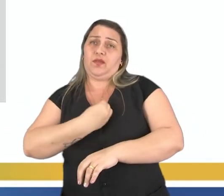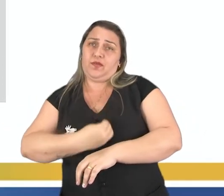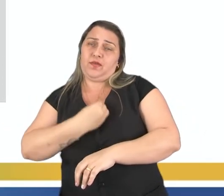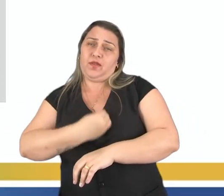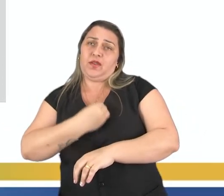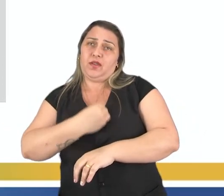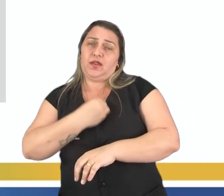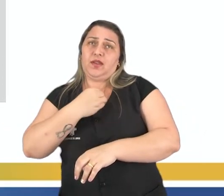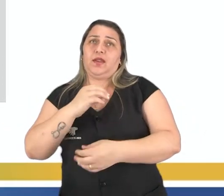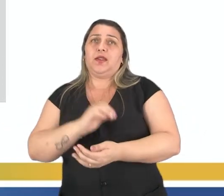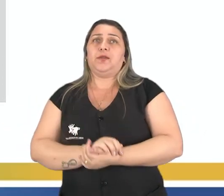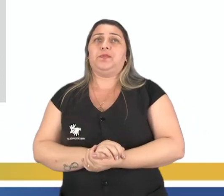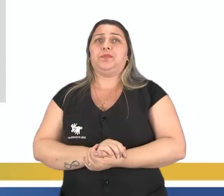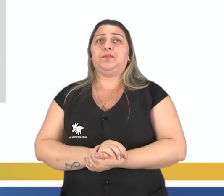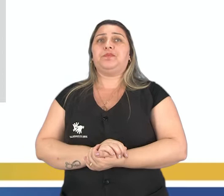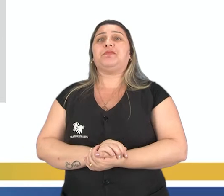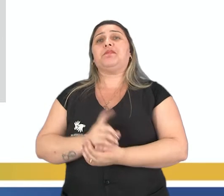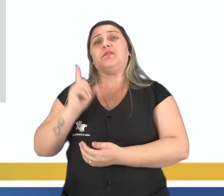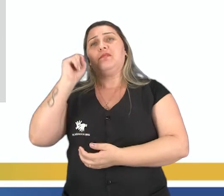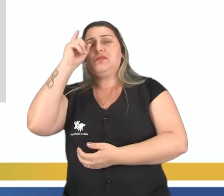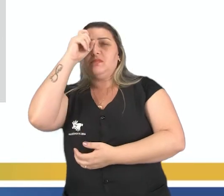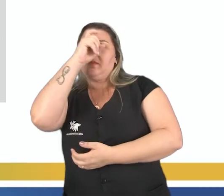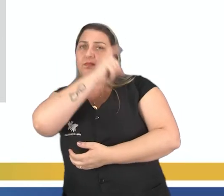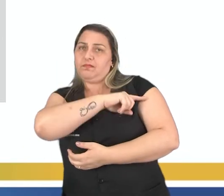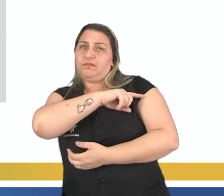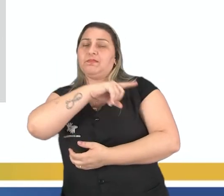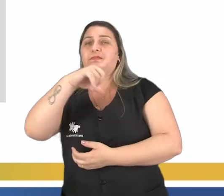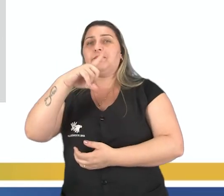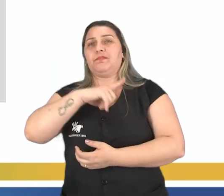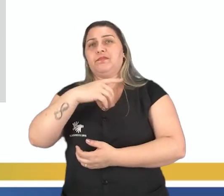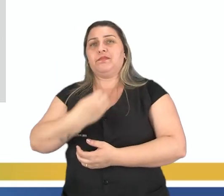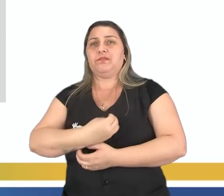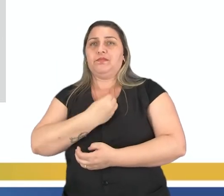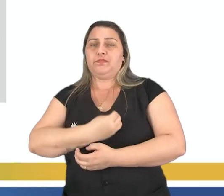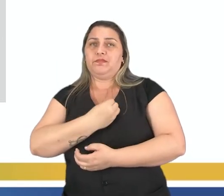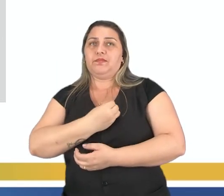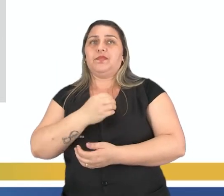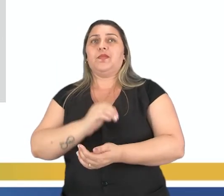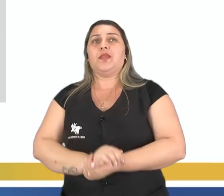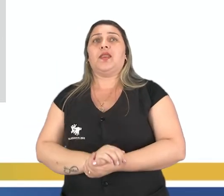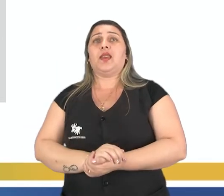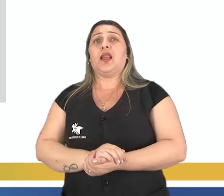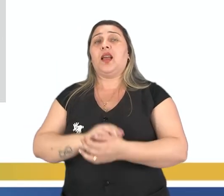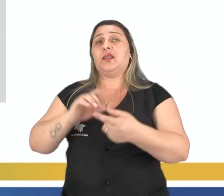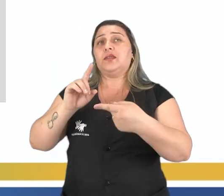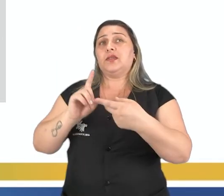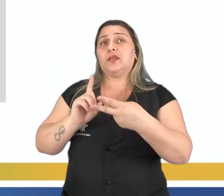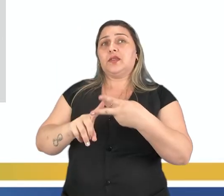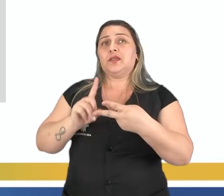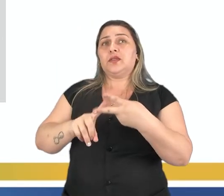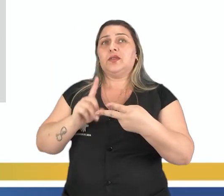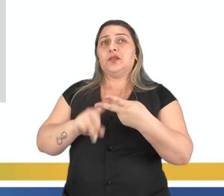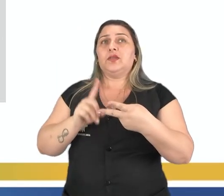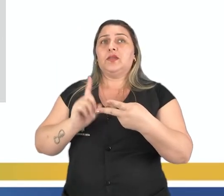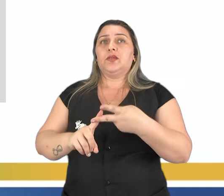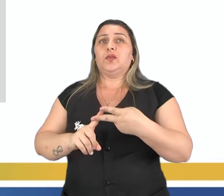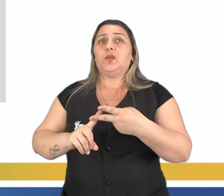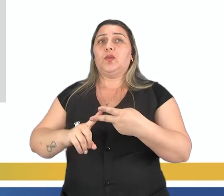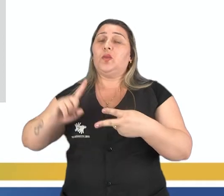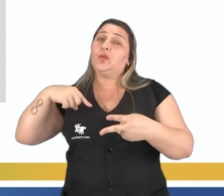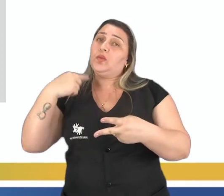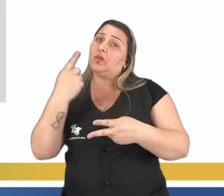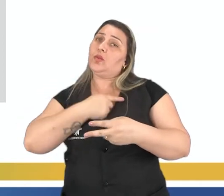tá? Então, seria muito difícil existir vida sem a camada de ozônio. E a segunda questão, com relação